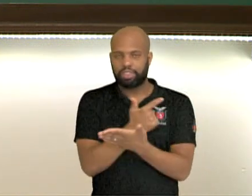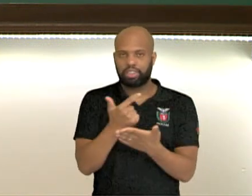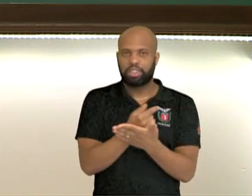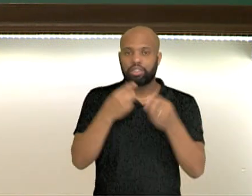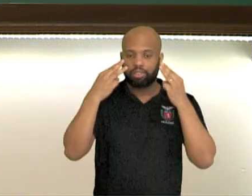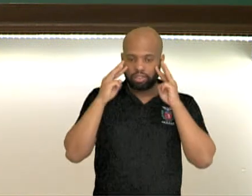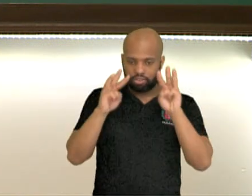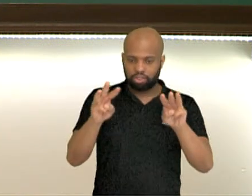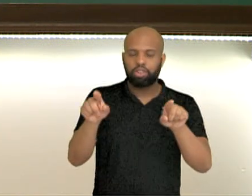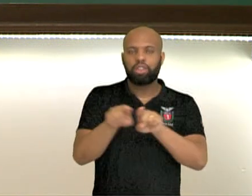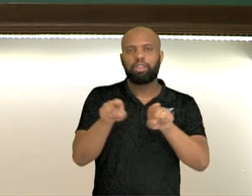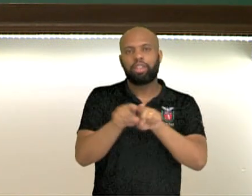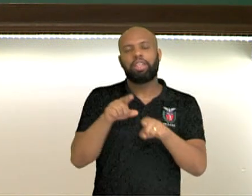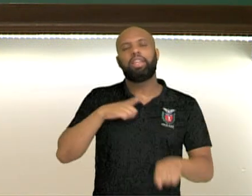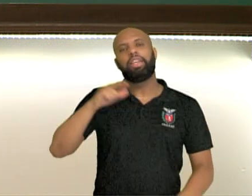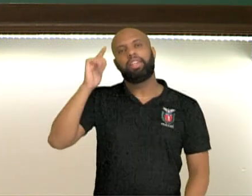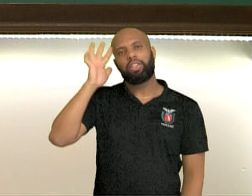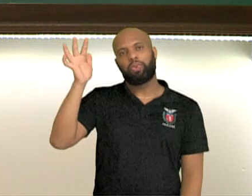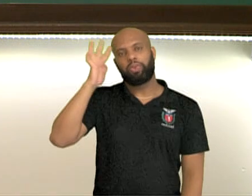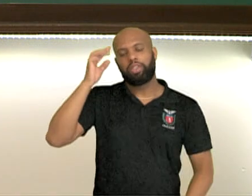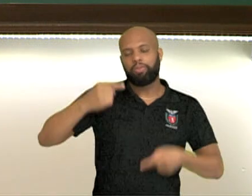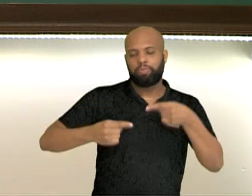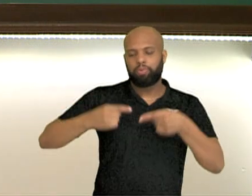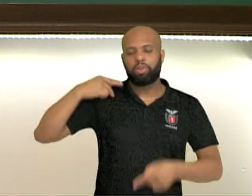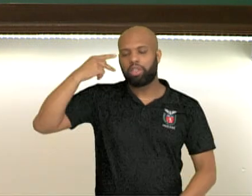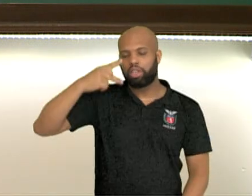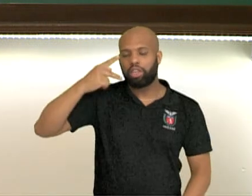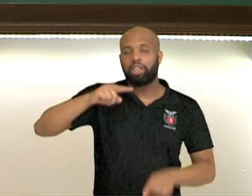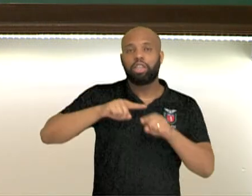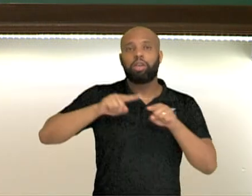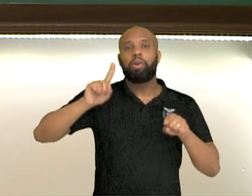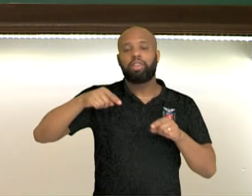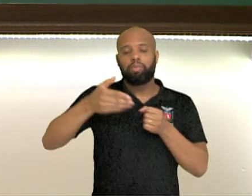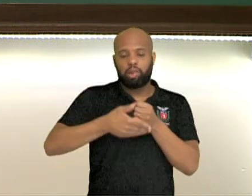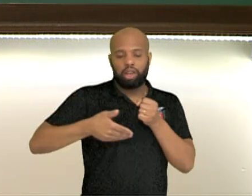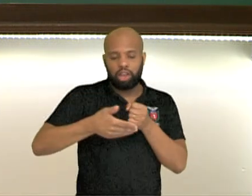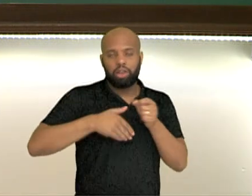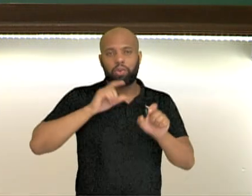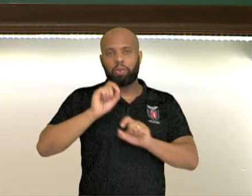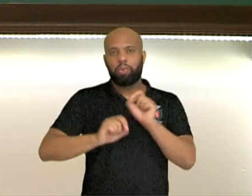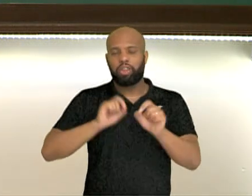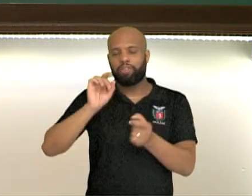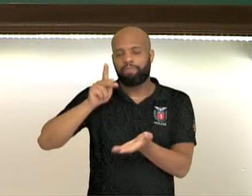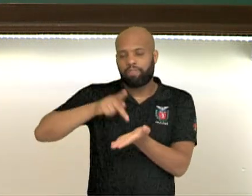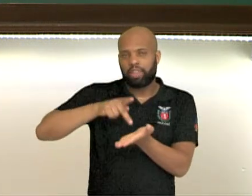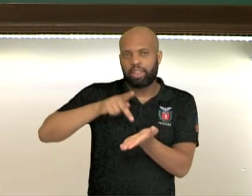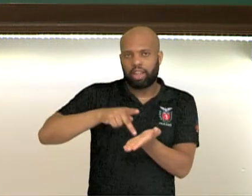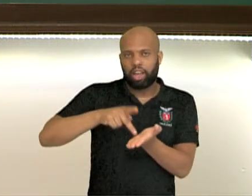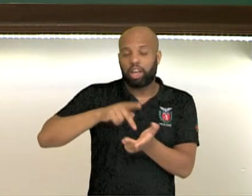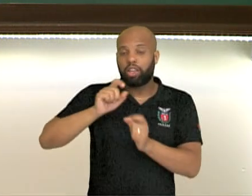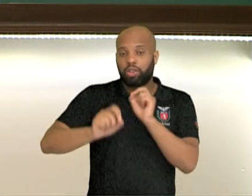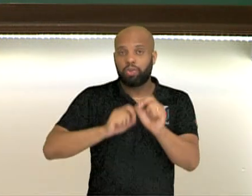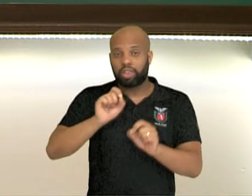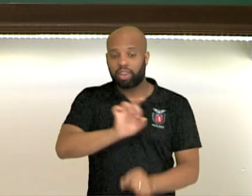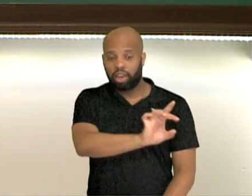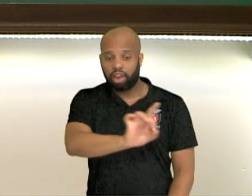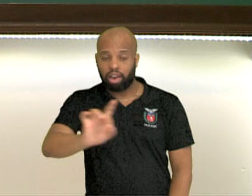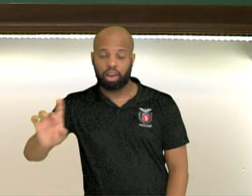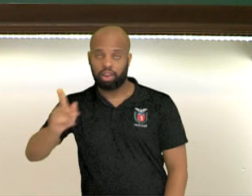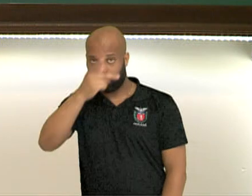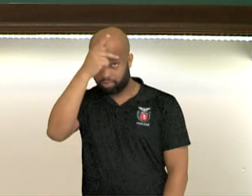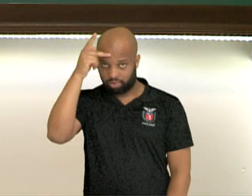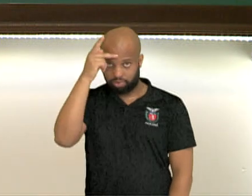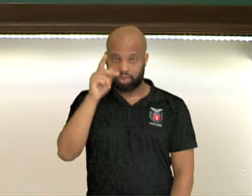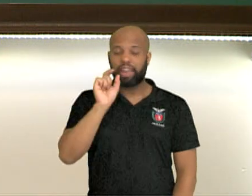também as teorias políticas, mas baseado numa questão bem real dos agentes em si. Os agentes são